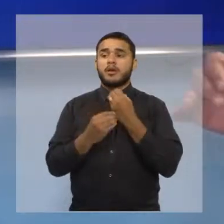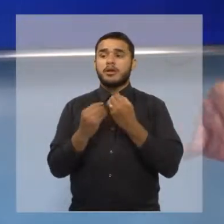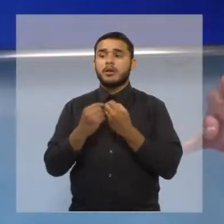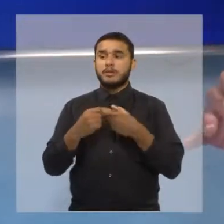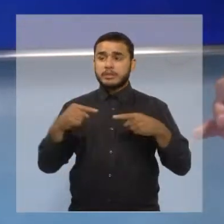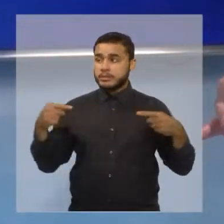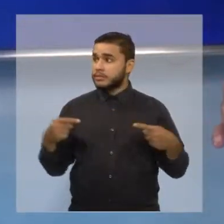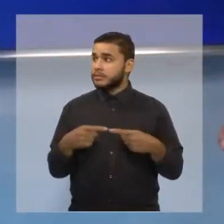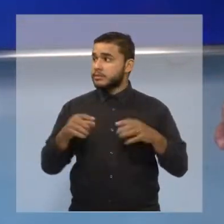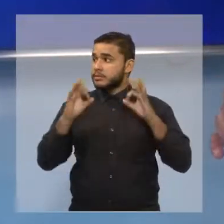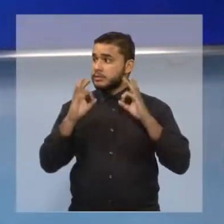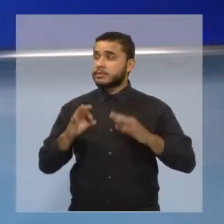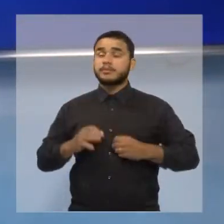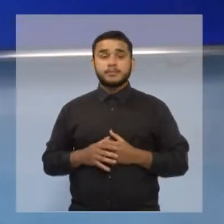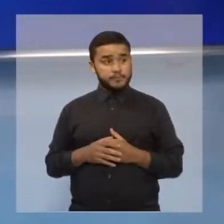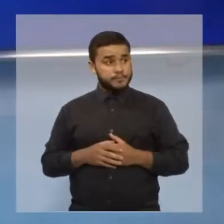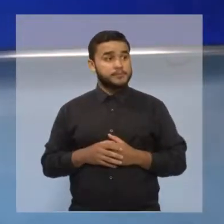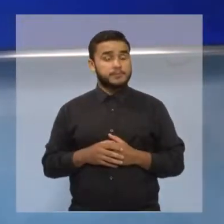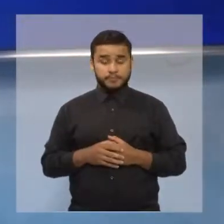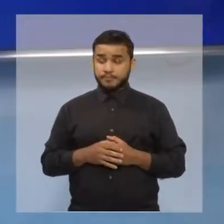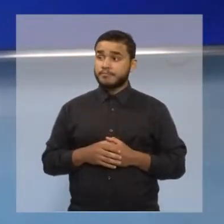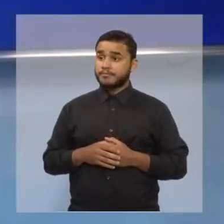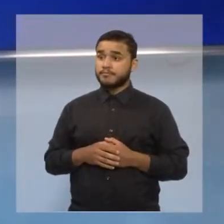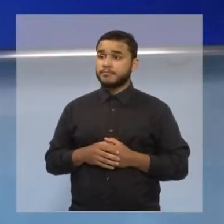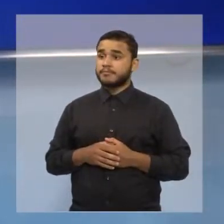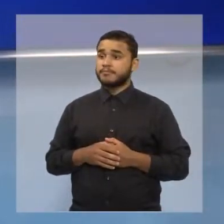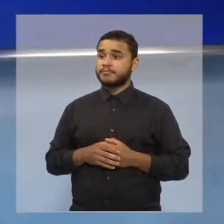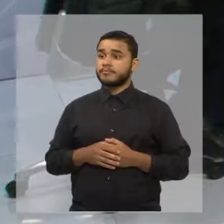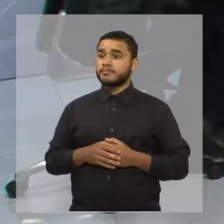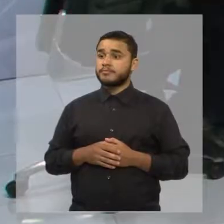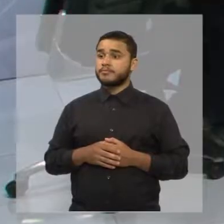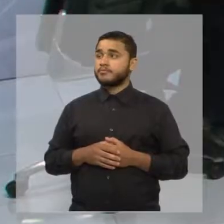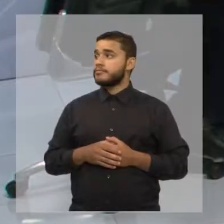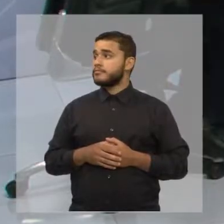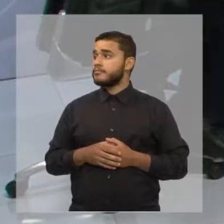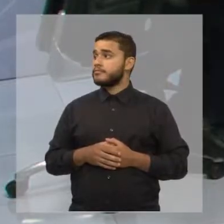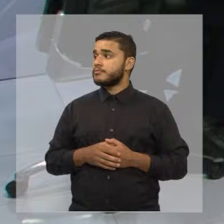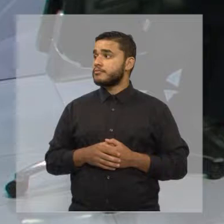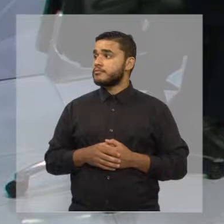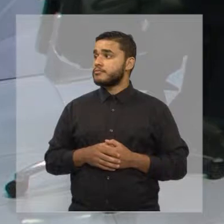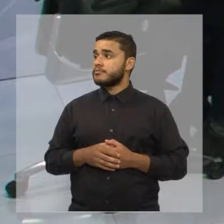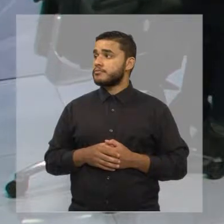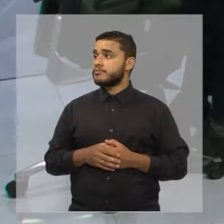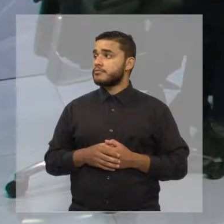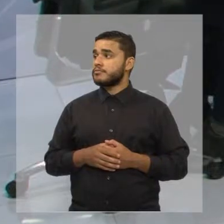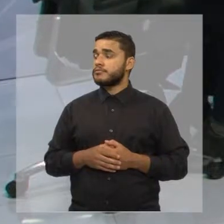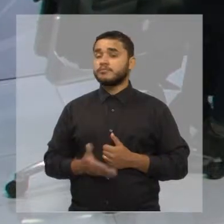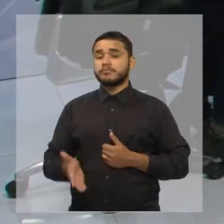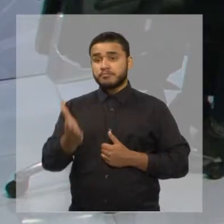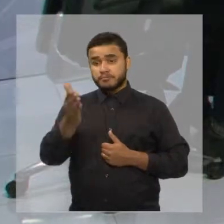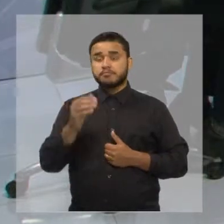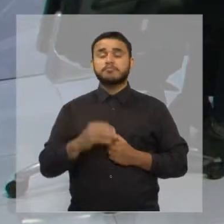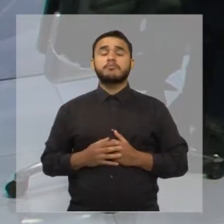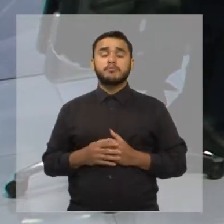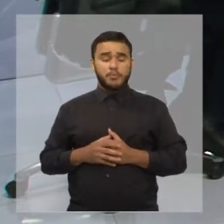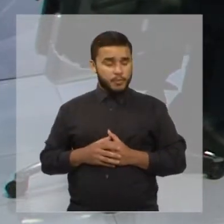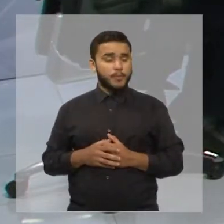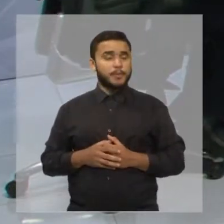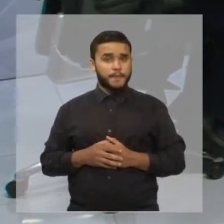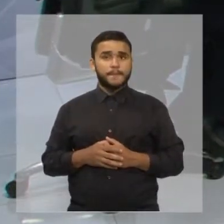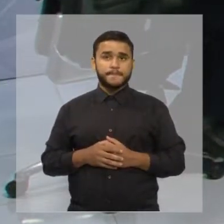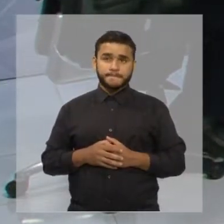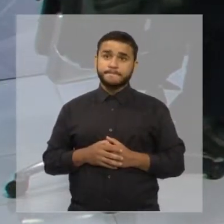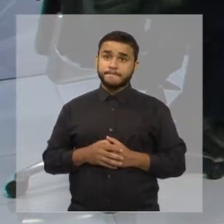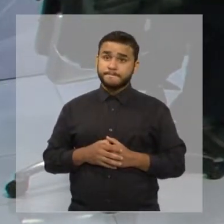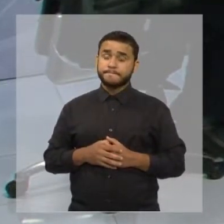ideologicamente identificados. Assim e tal. Pois não, Clécio, você ia falando sobre essa perspectiva. É complicado porque se a gente